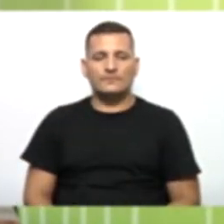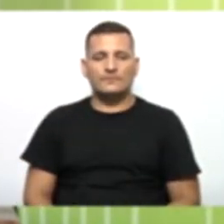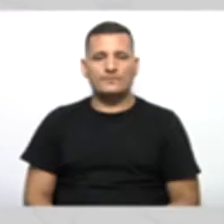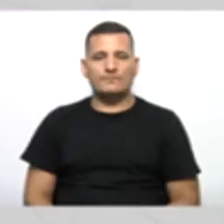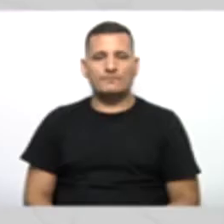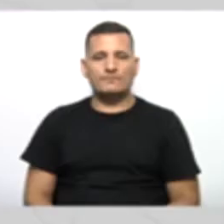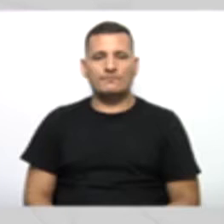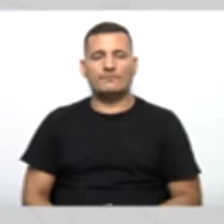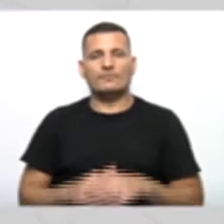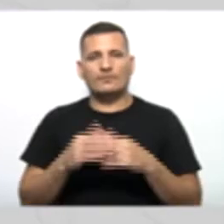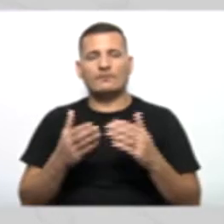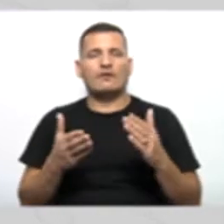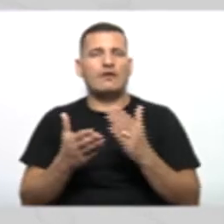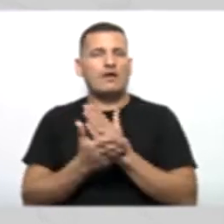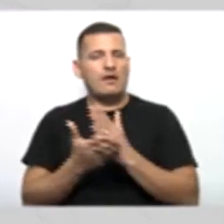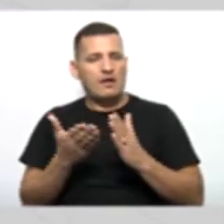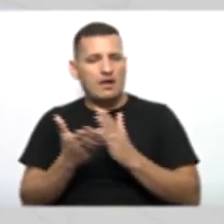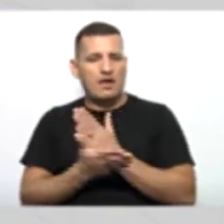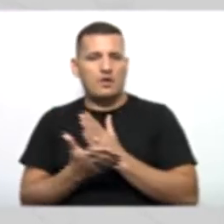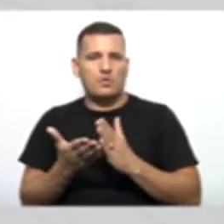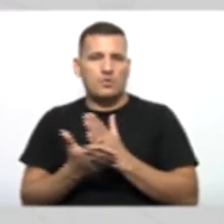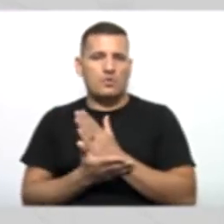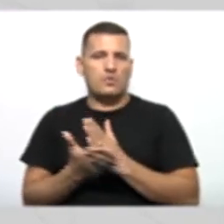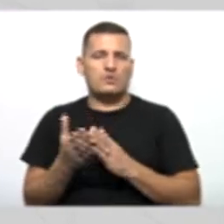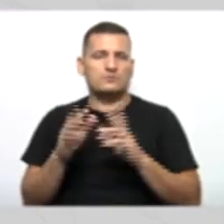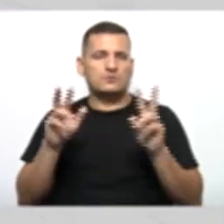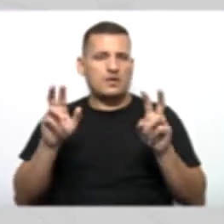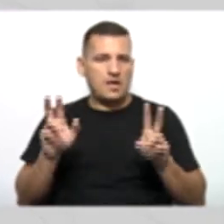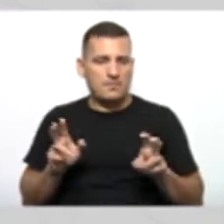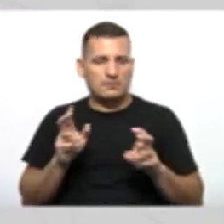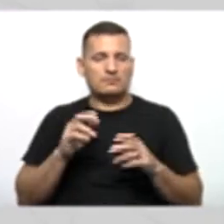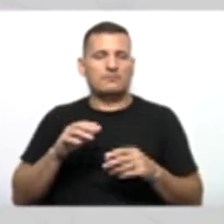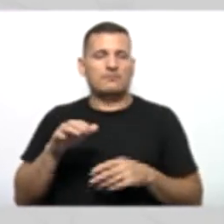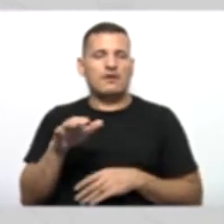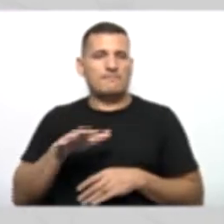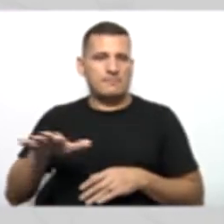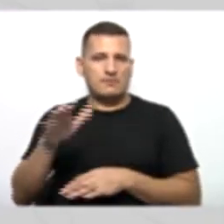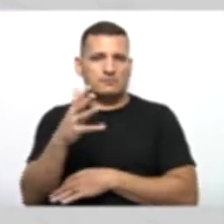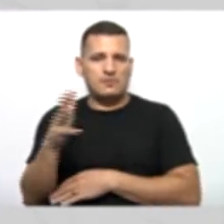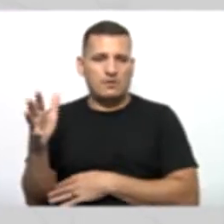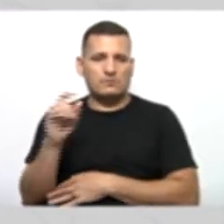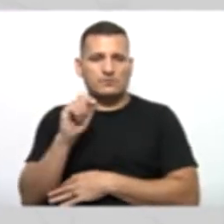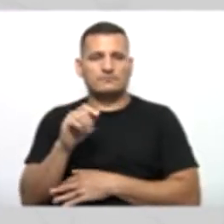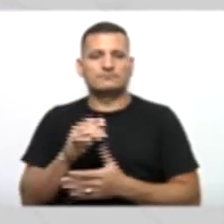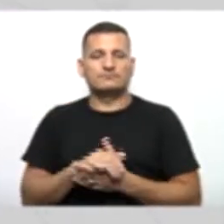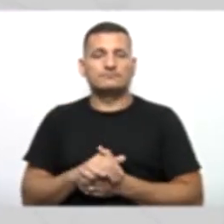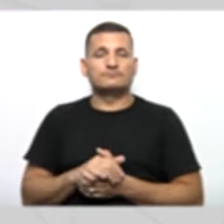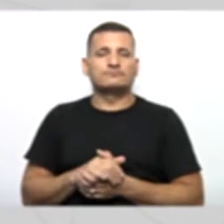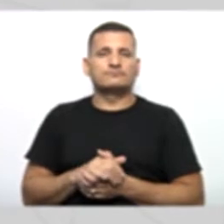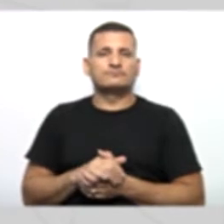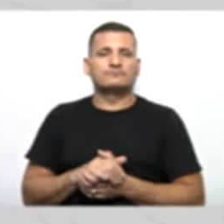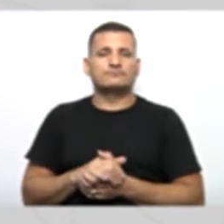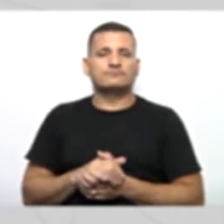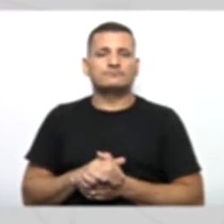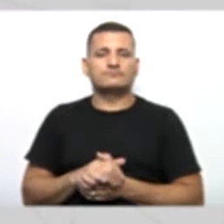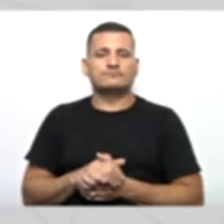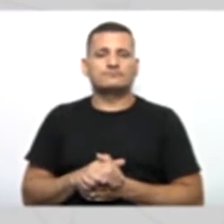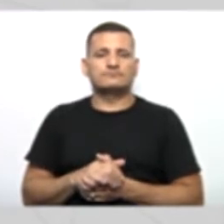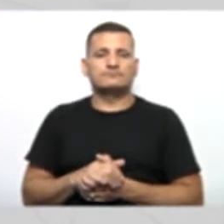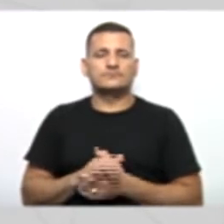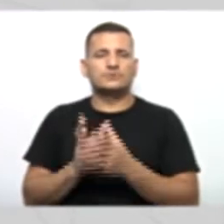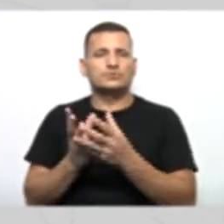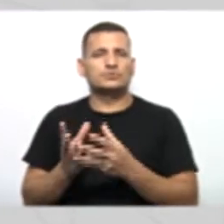Então, alguma das questões ambientais que nós temos hoje é a extinção de espécies e da biodiversidade.